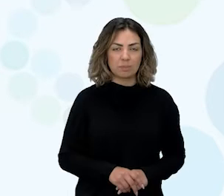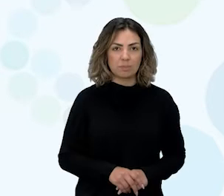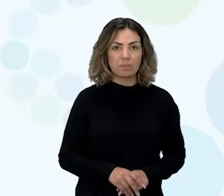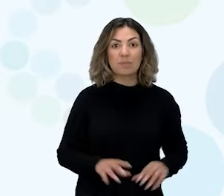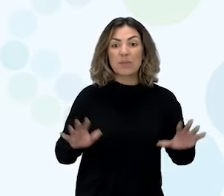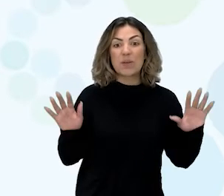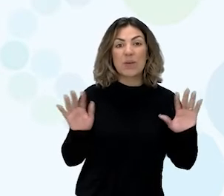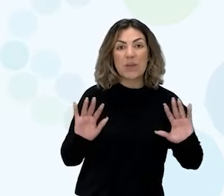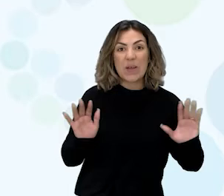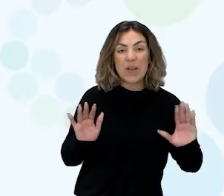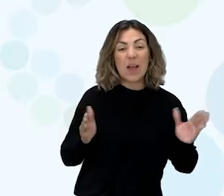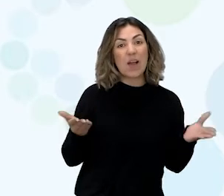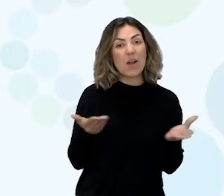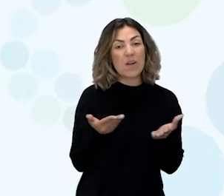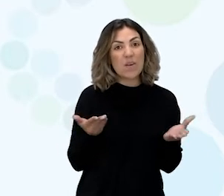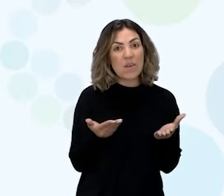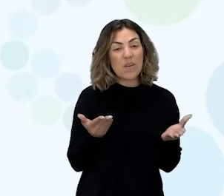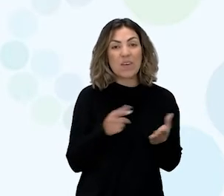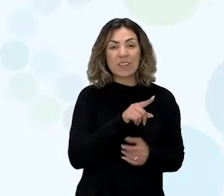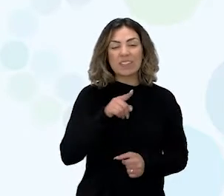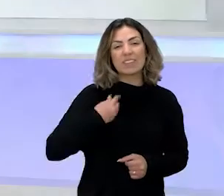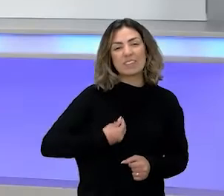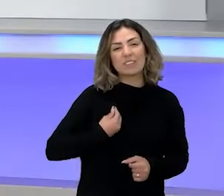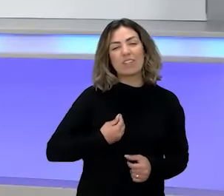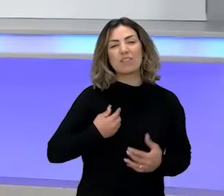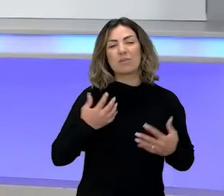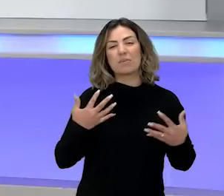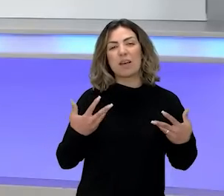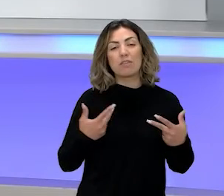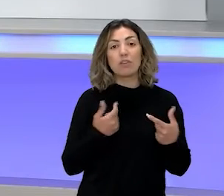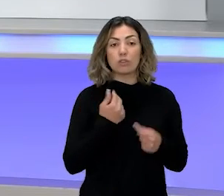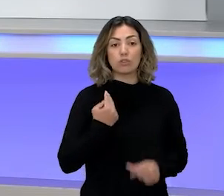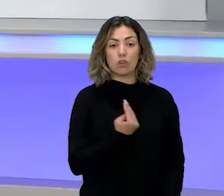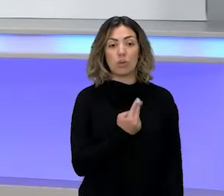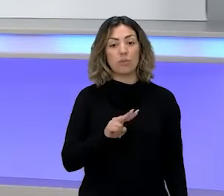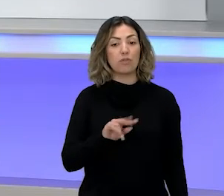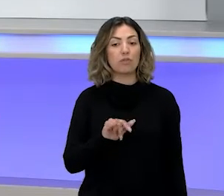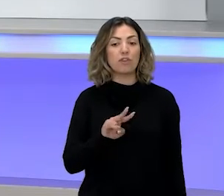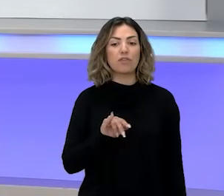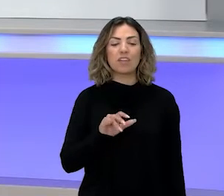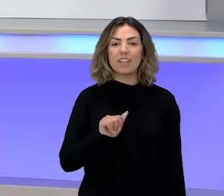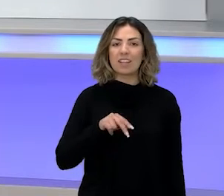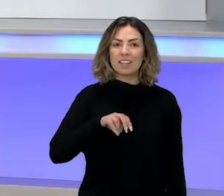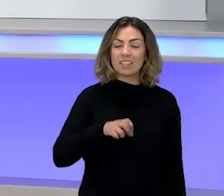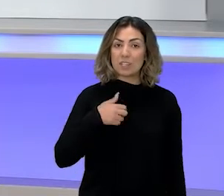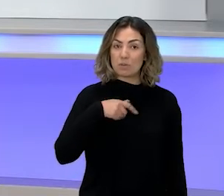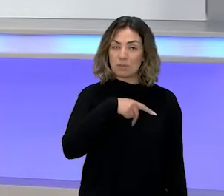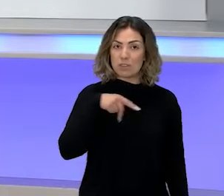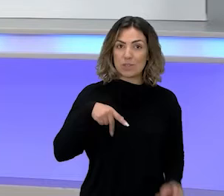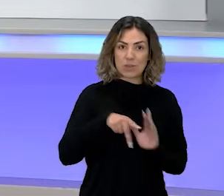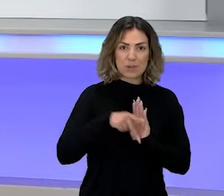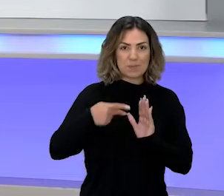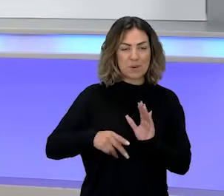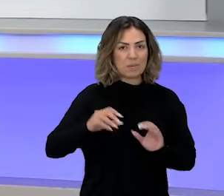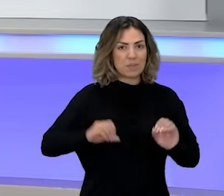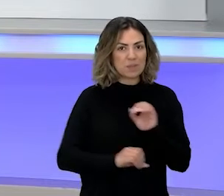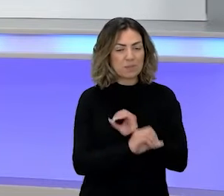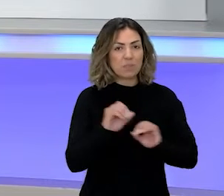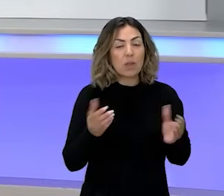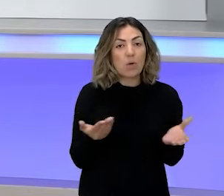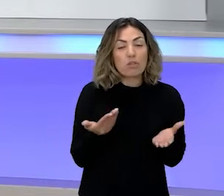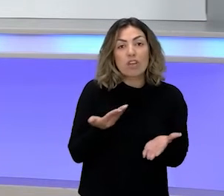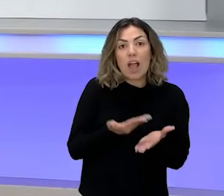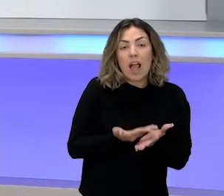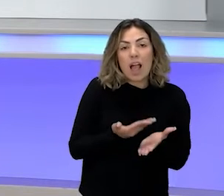Oi, gente, que bom que vocês chegaram aqui para nós. Eu sou Viviane, professora de vocês aqui pelo Centro de Mídias. Estamos começando mais uma aula aqui